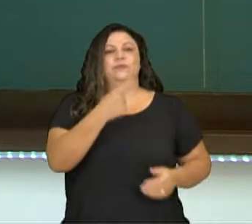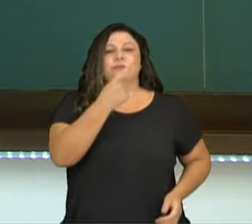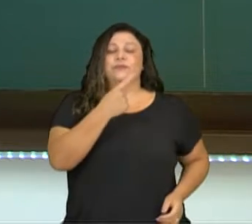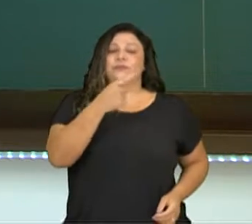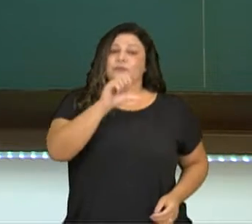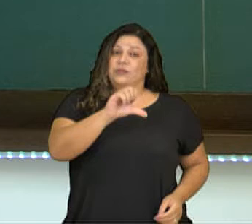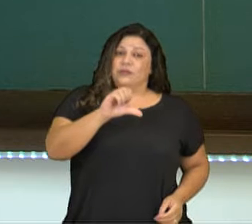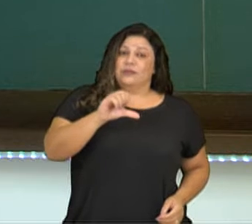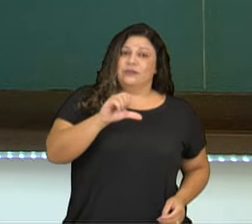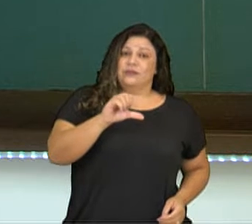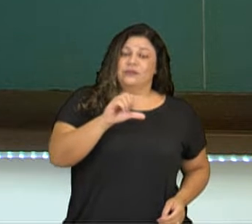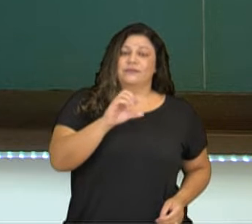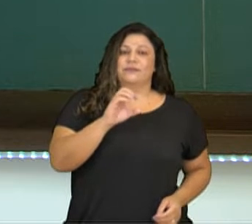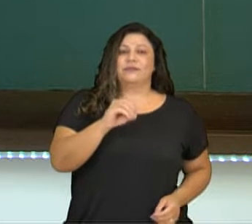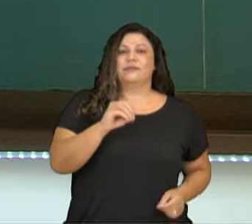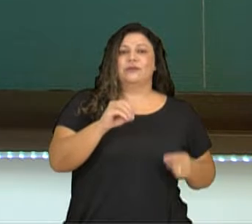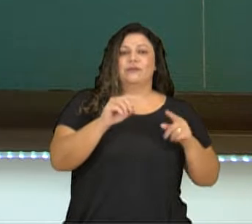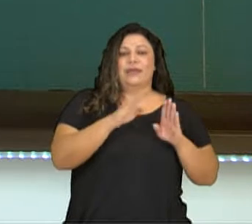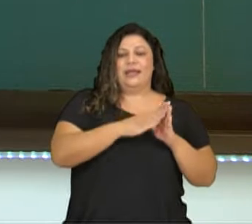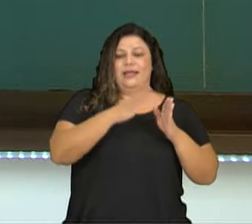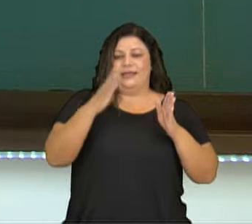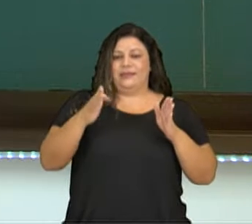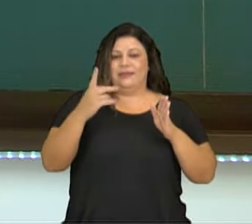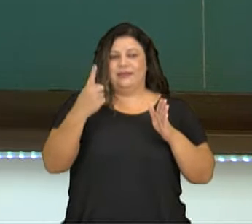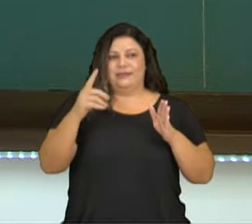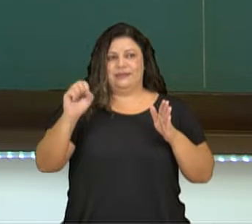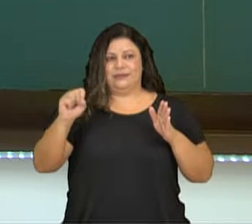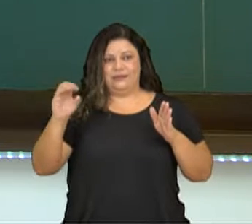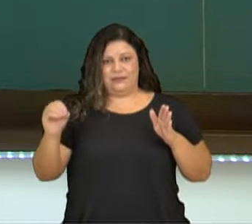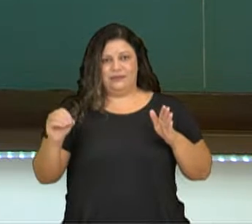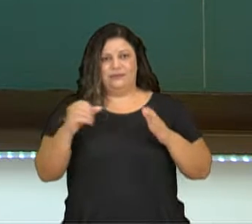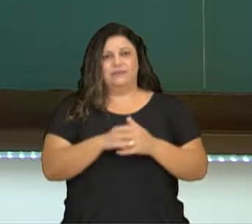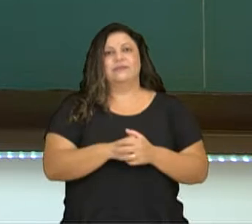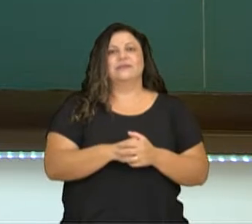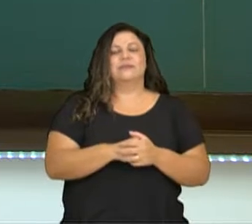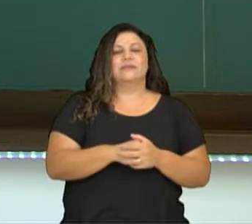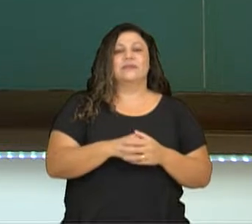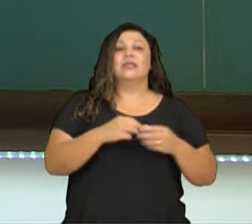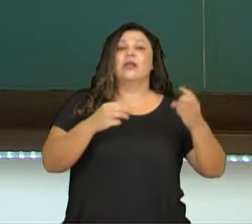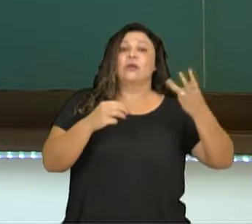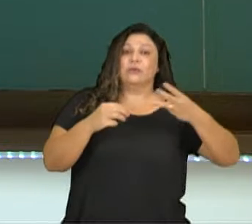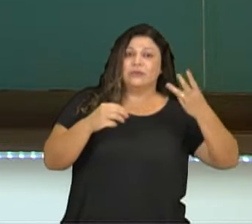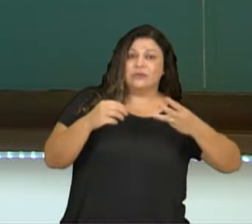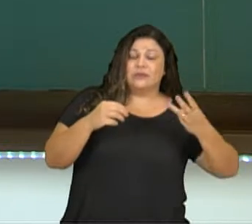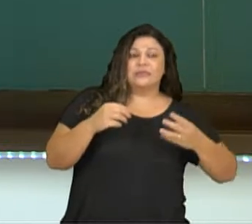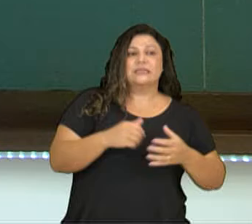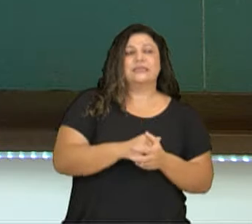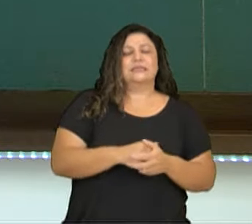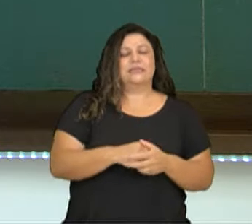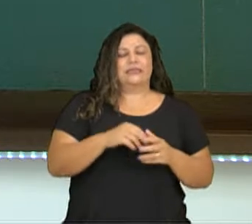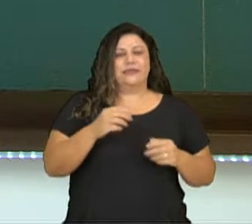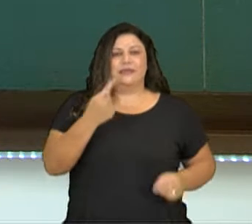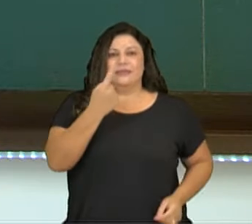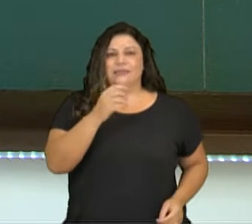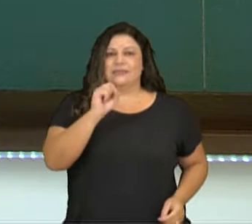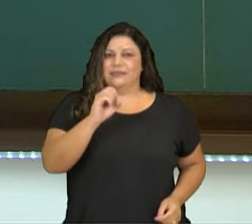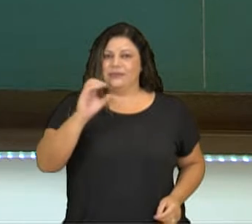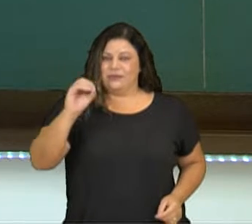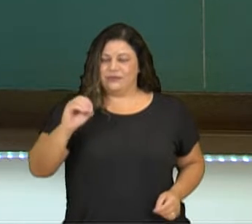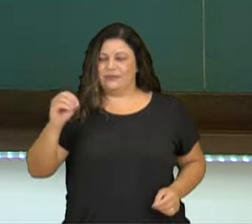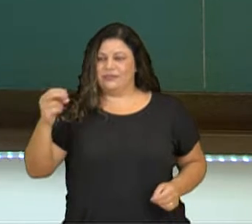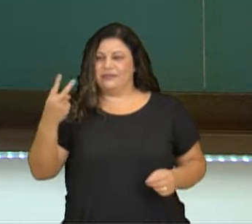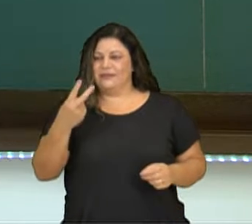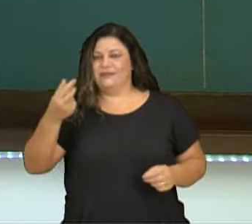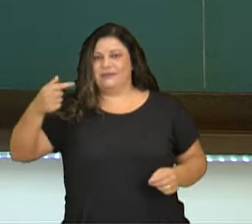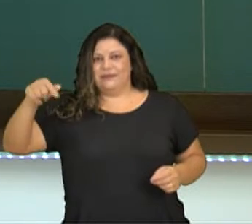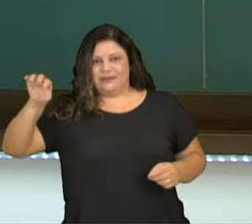vão de 90 a 180 graus. No terceiro quadrante, temos os ângulos que vão de 180